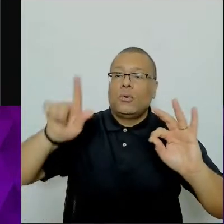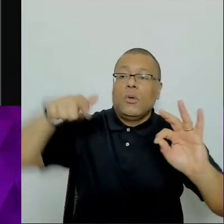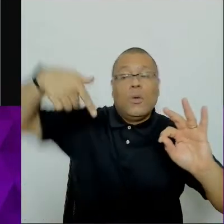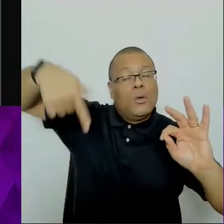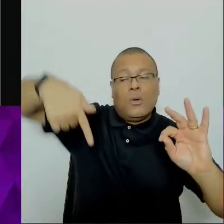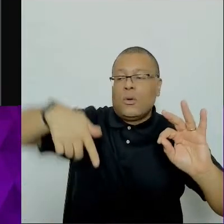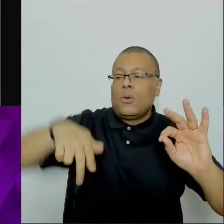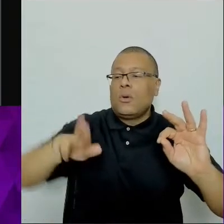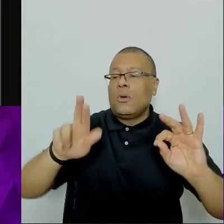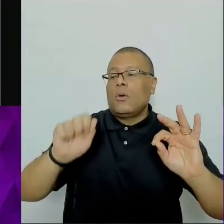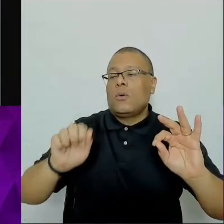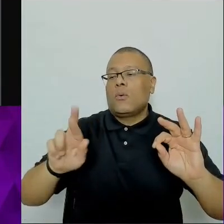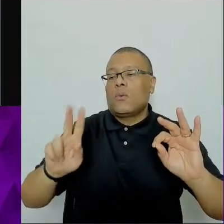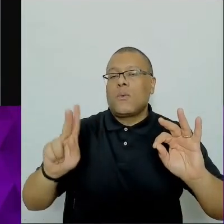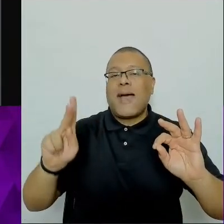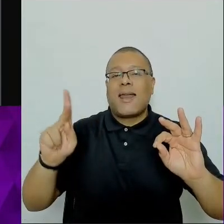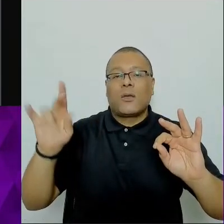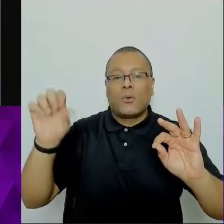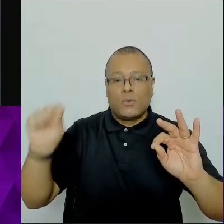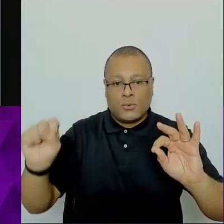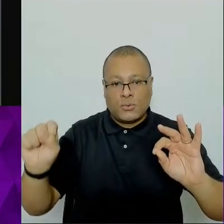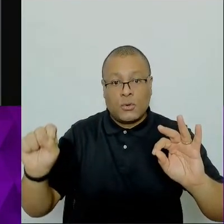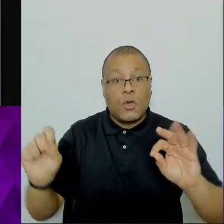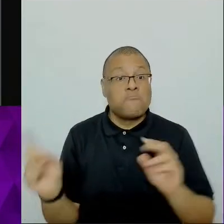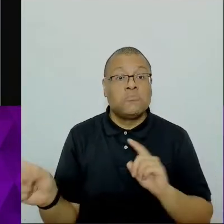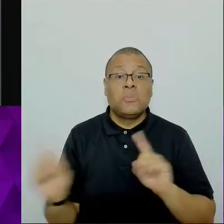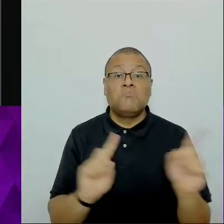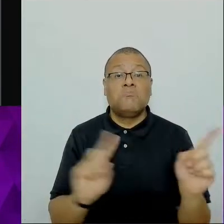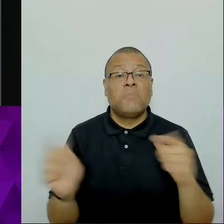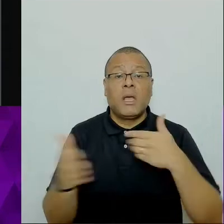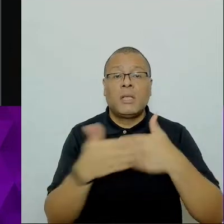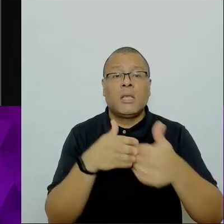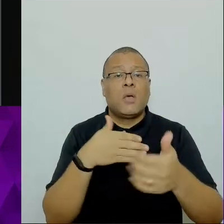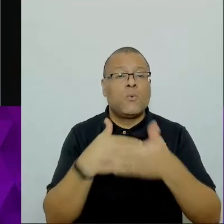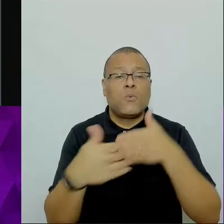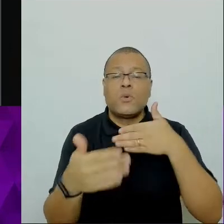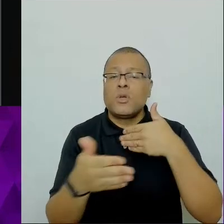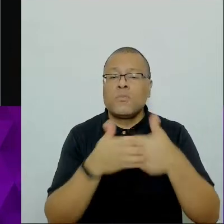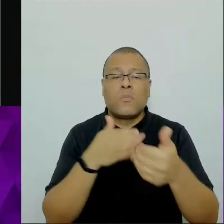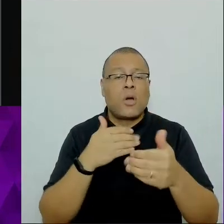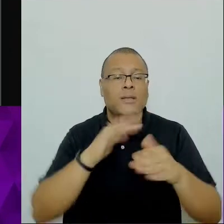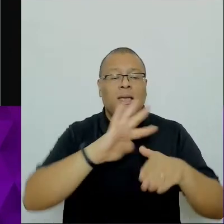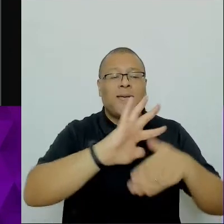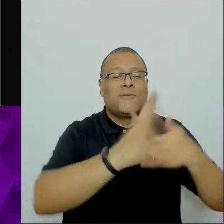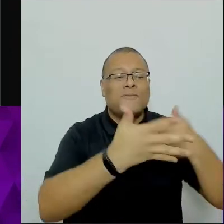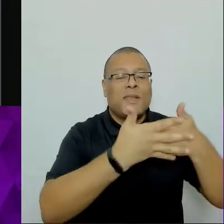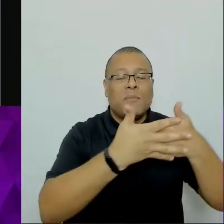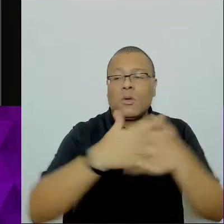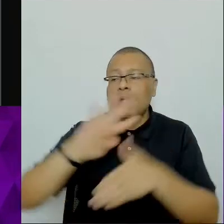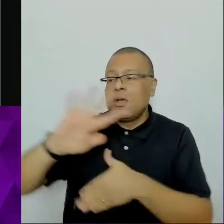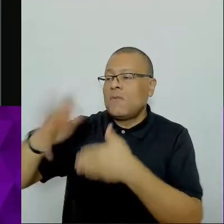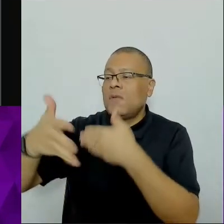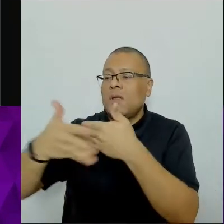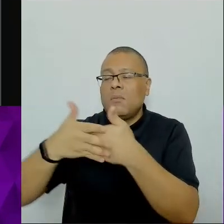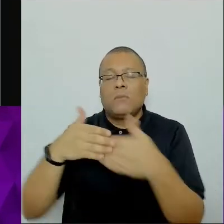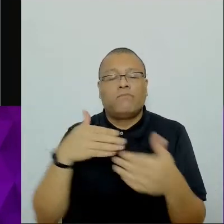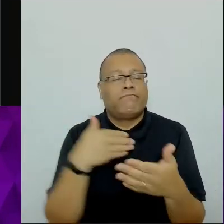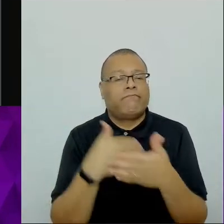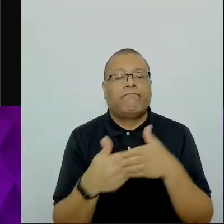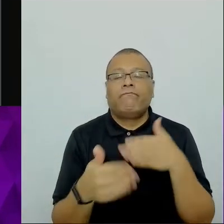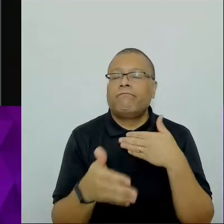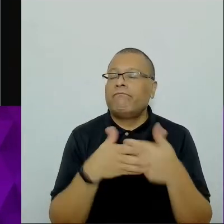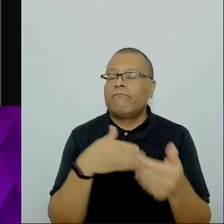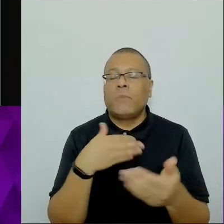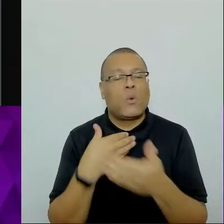esse pacotezinho aqui, config, justamente para que o nosso core ele fica totalmente agnóstico a algum